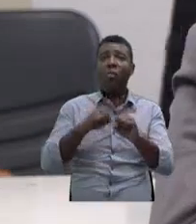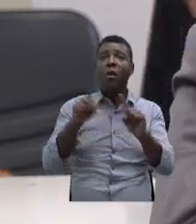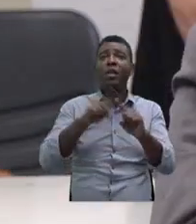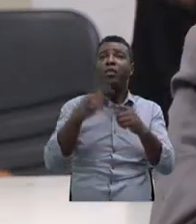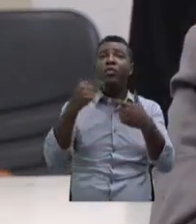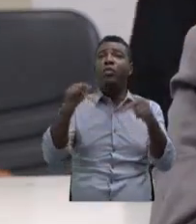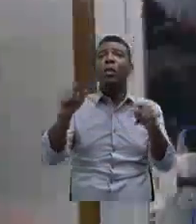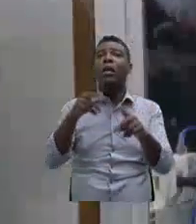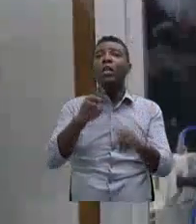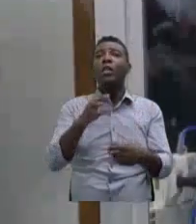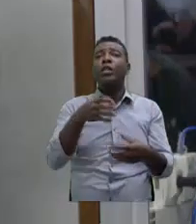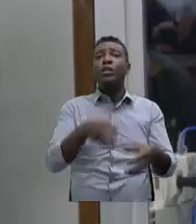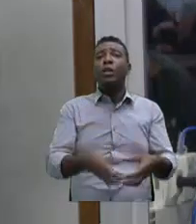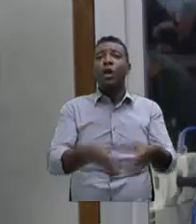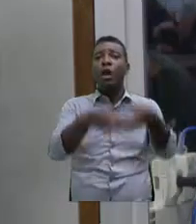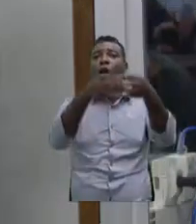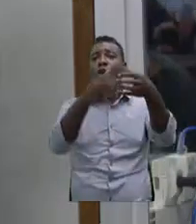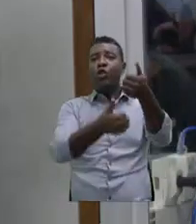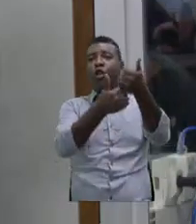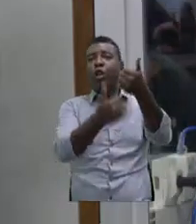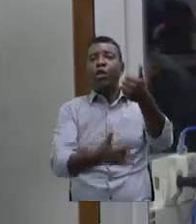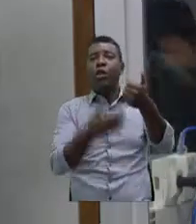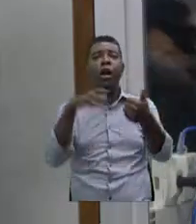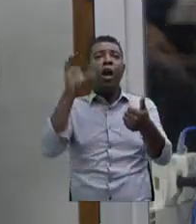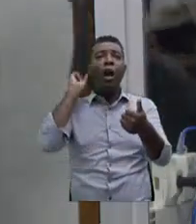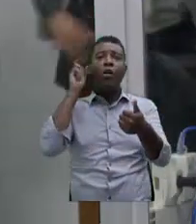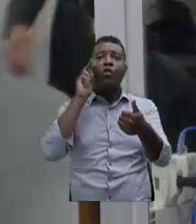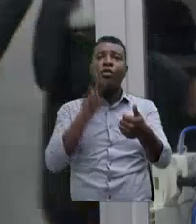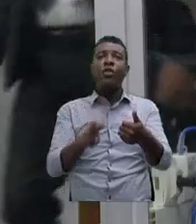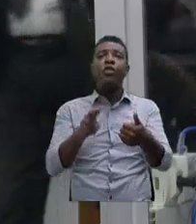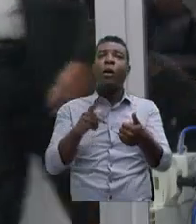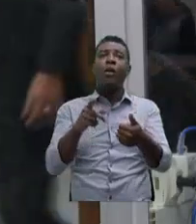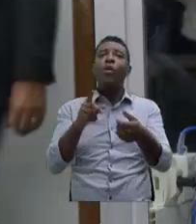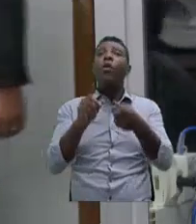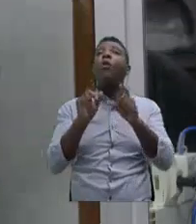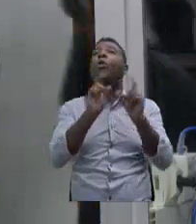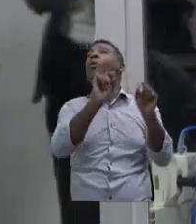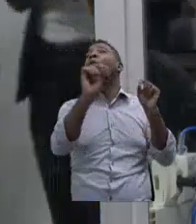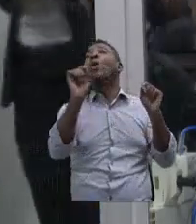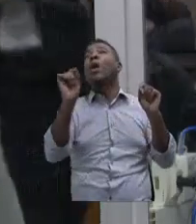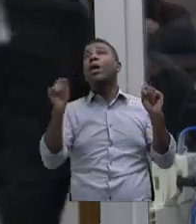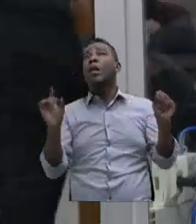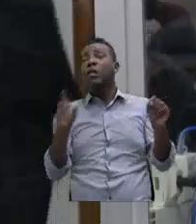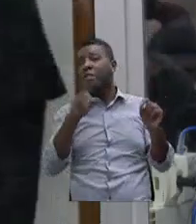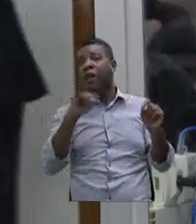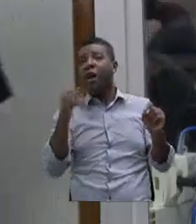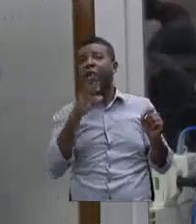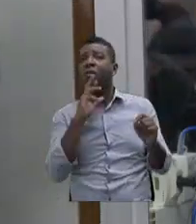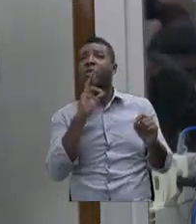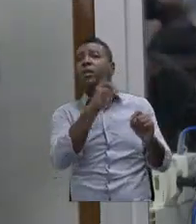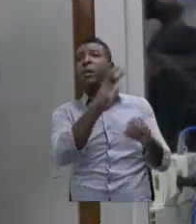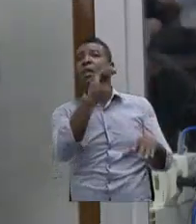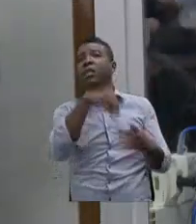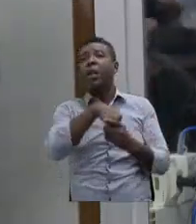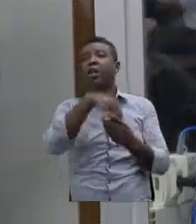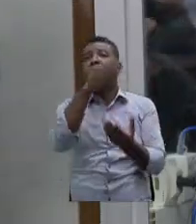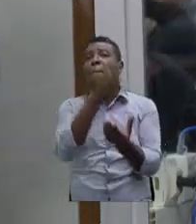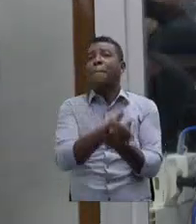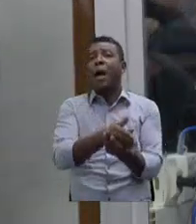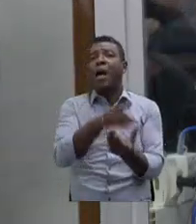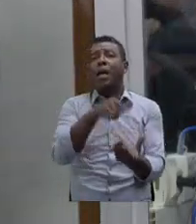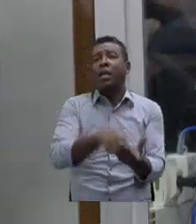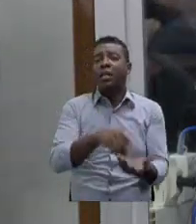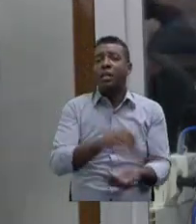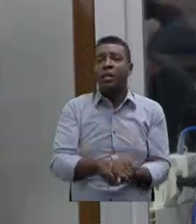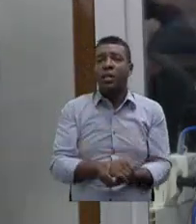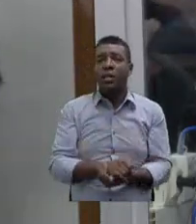Secult. Então, com quem que essas pessoas podem se reportar e tratar sobre os problemas delas dentro da pasta? Então, só para